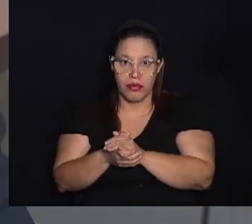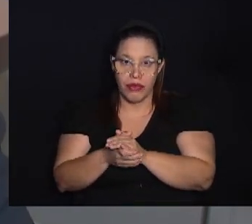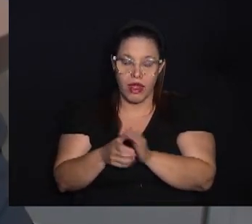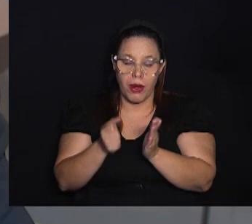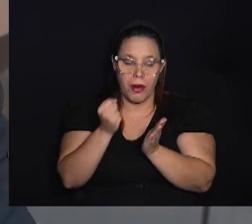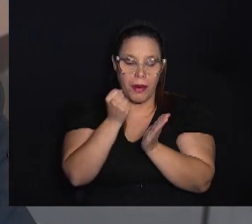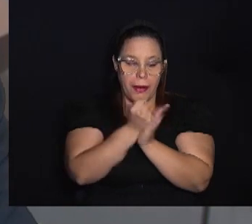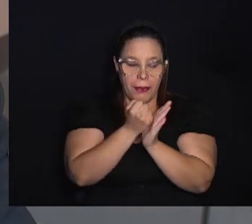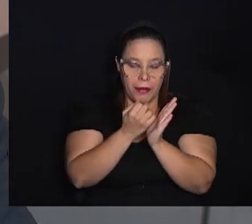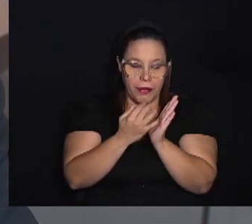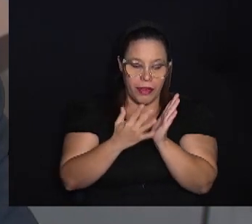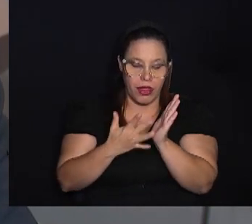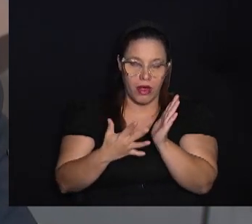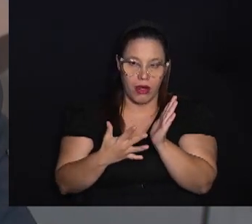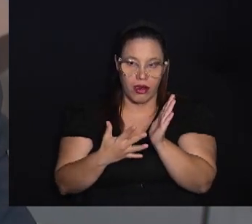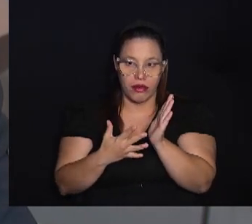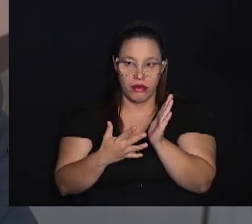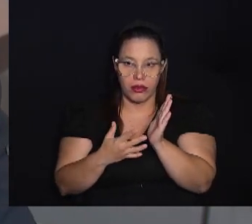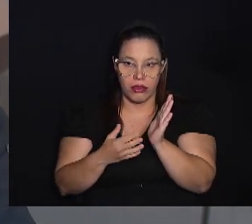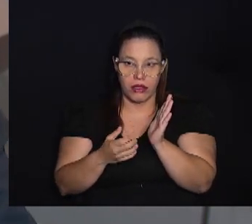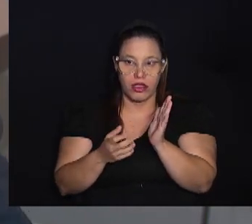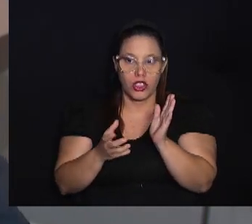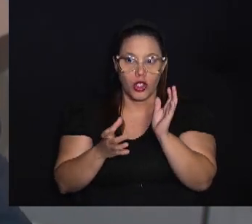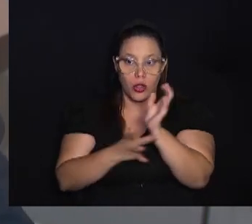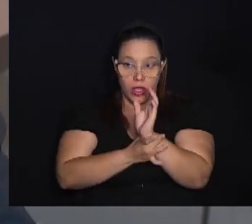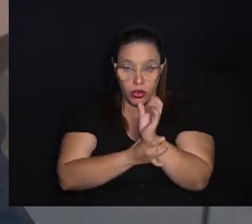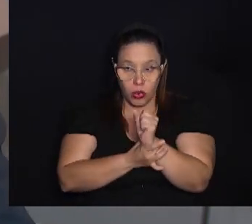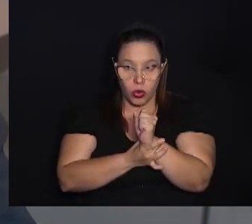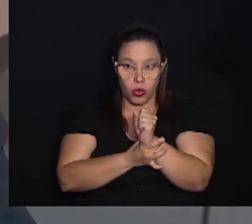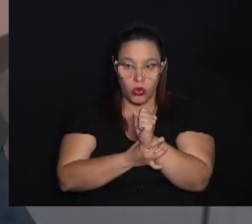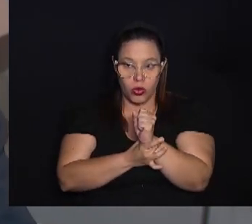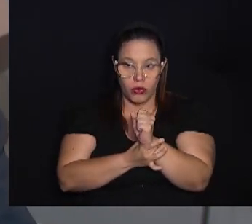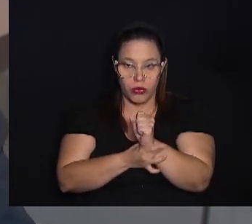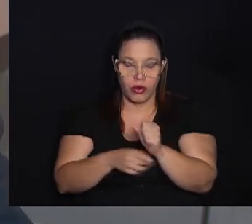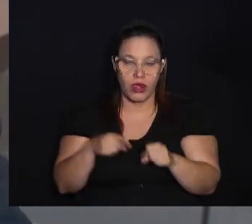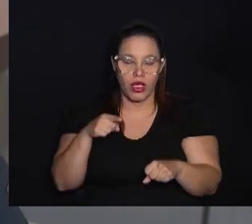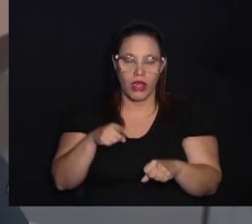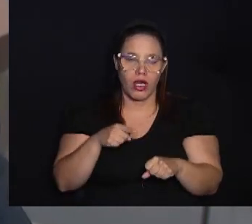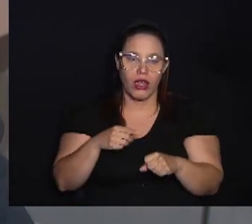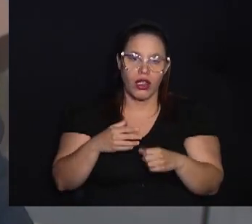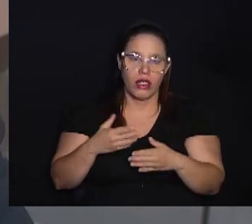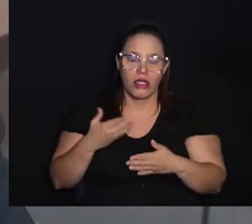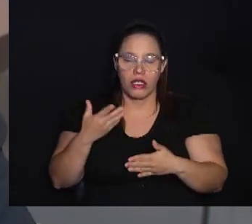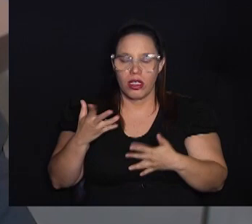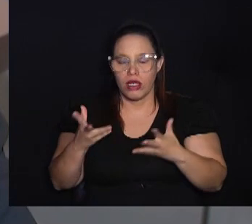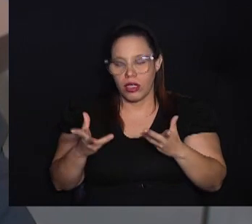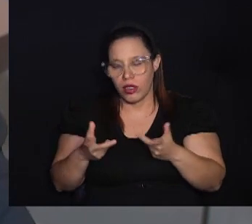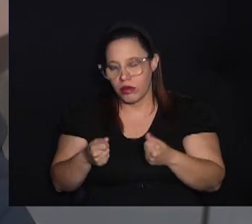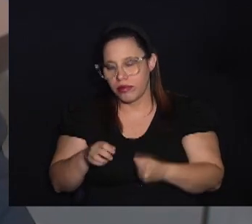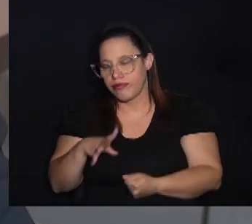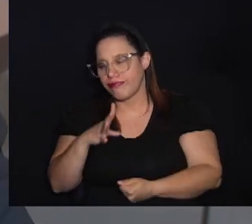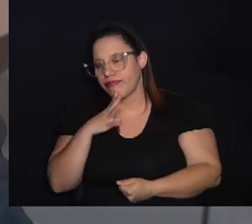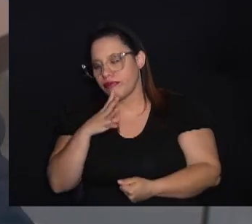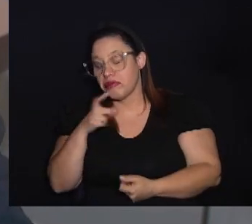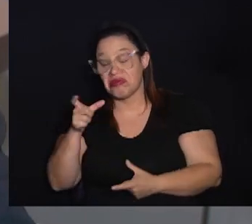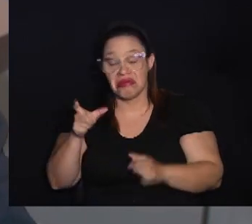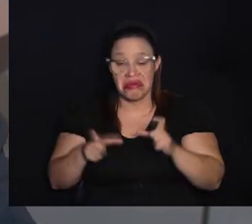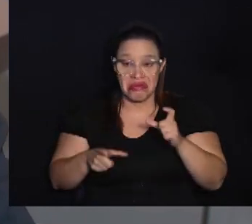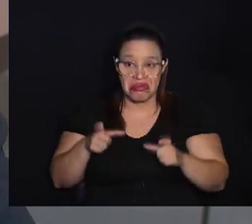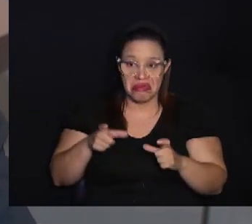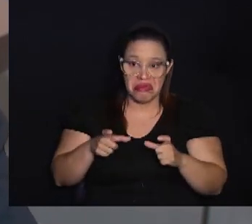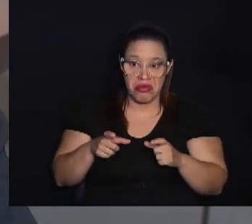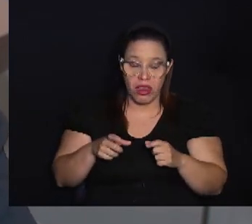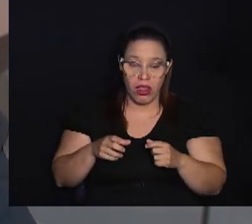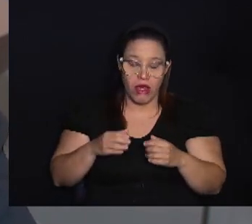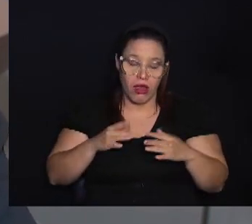cada um seja resguardado, né, e que aquele momento de conhecimento entre as pessoas, né, de